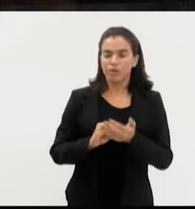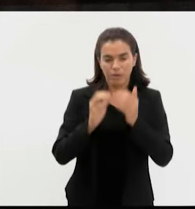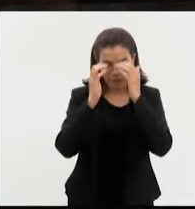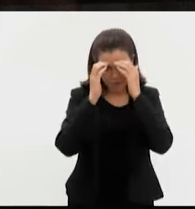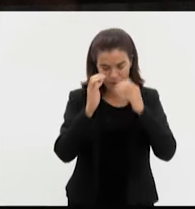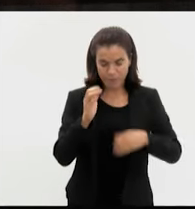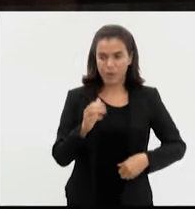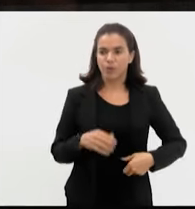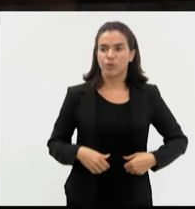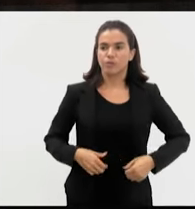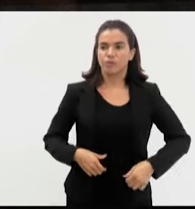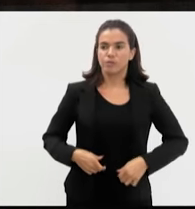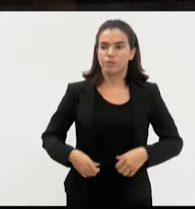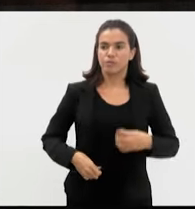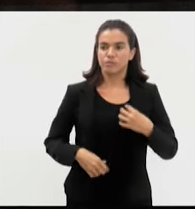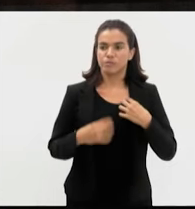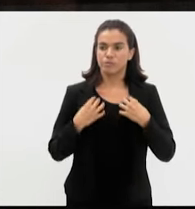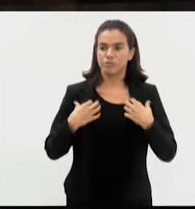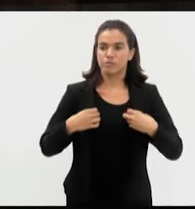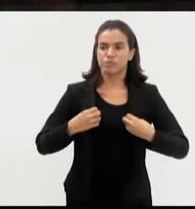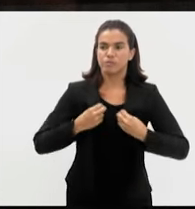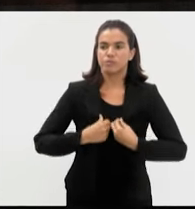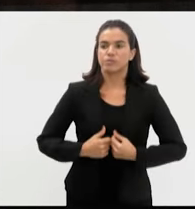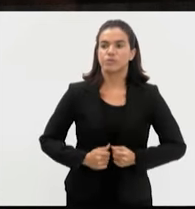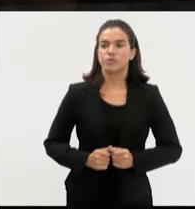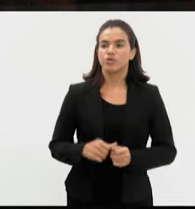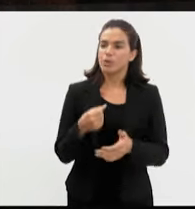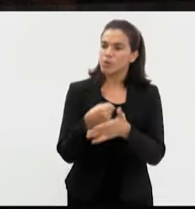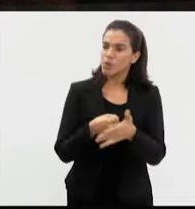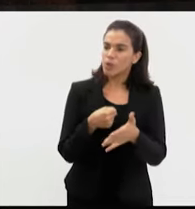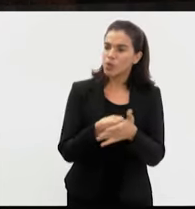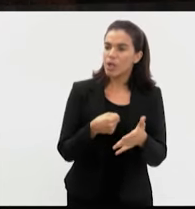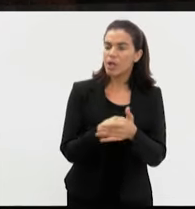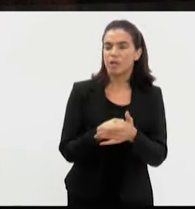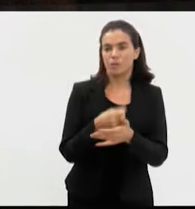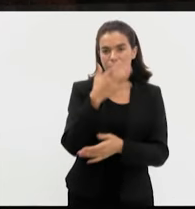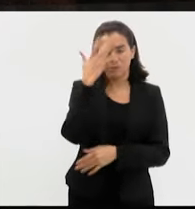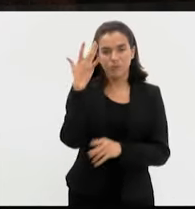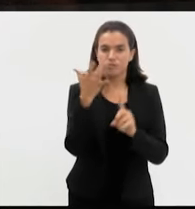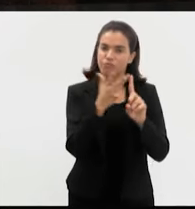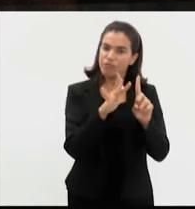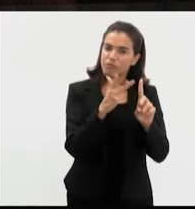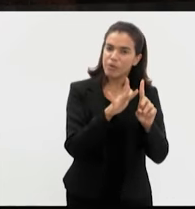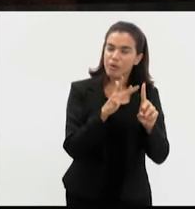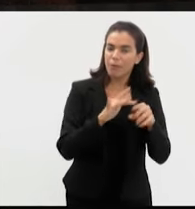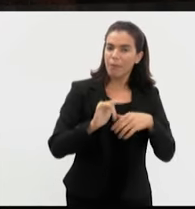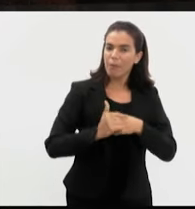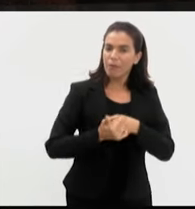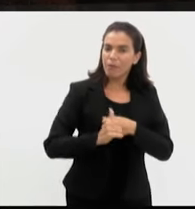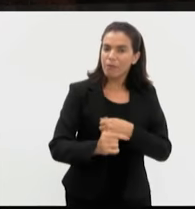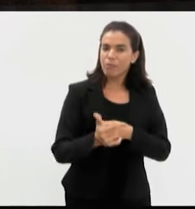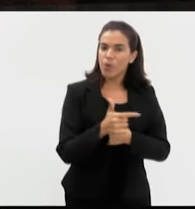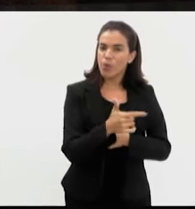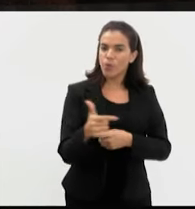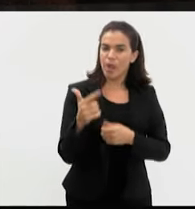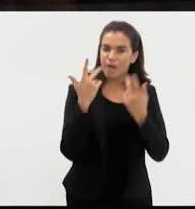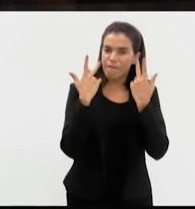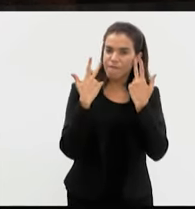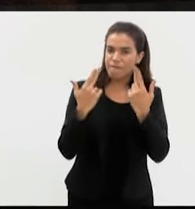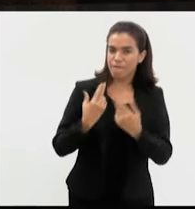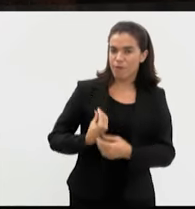com os nossos irmãos que tombaram estamos lutando pelos vitimados sequelados que não tem uma vida normal como a